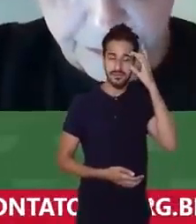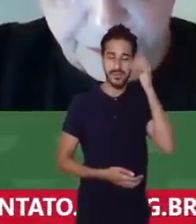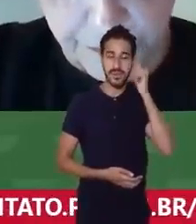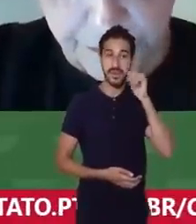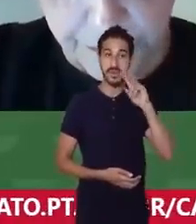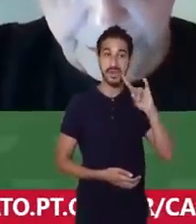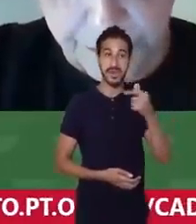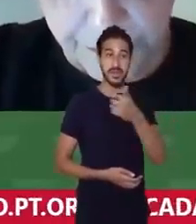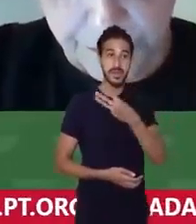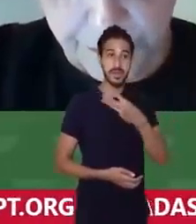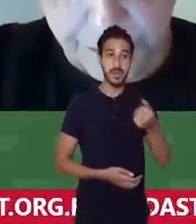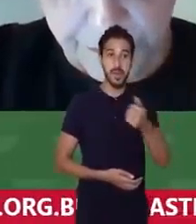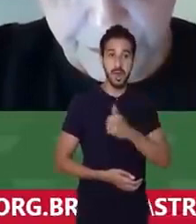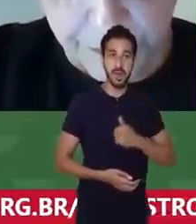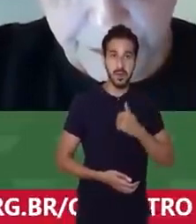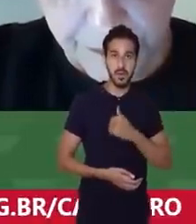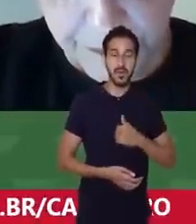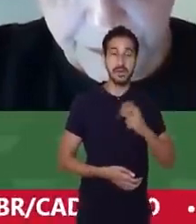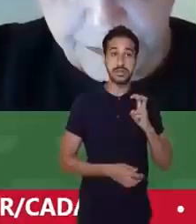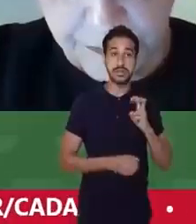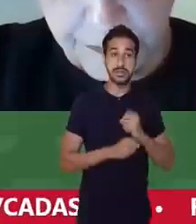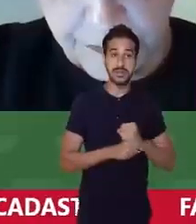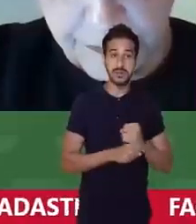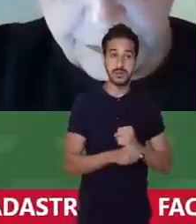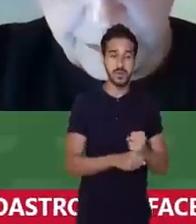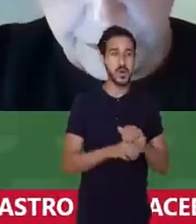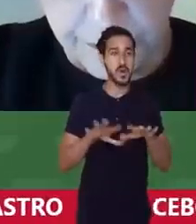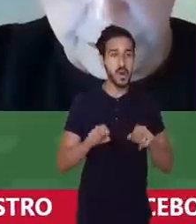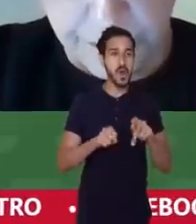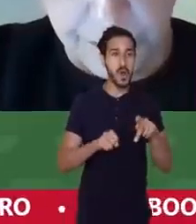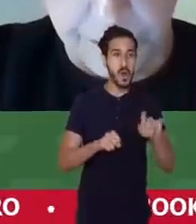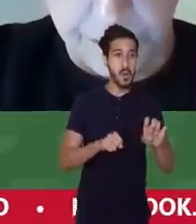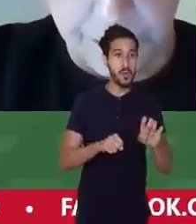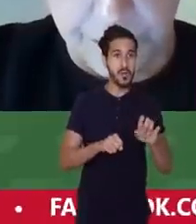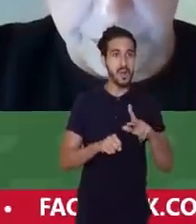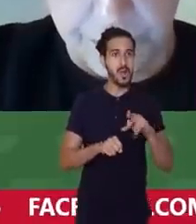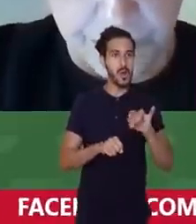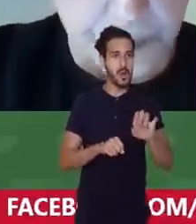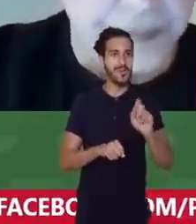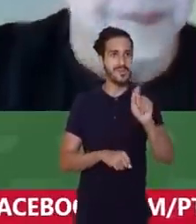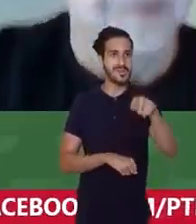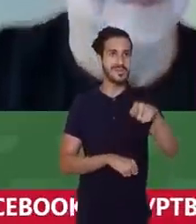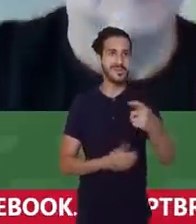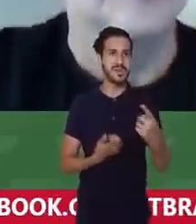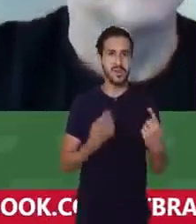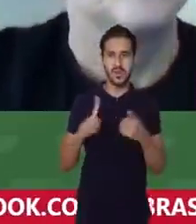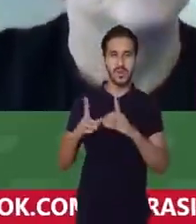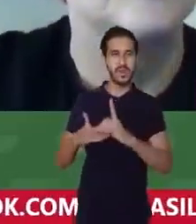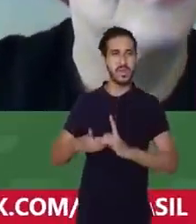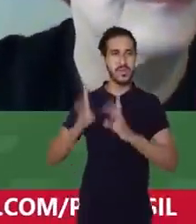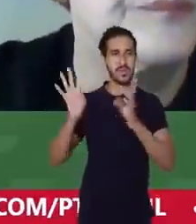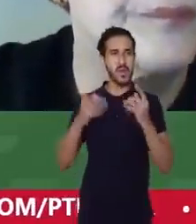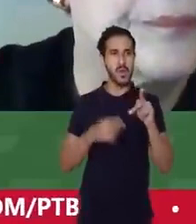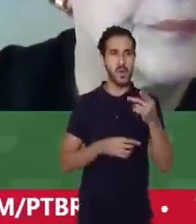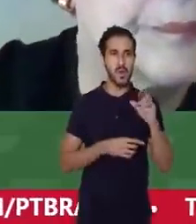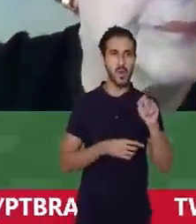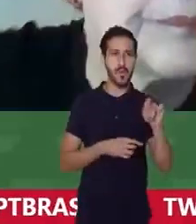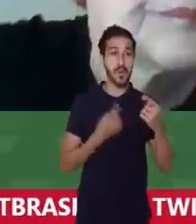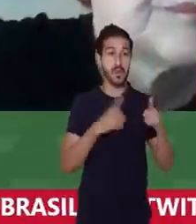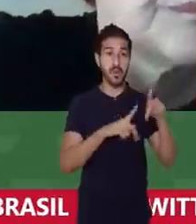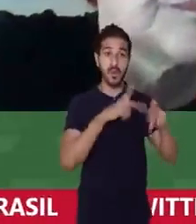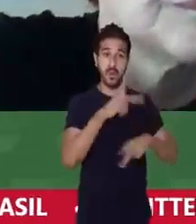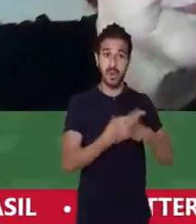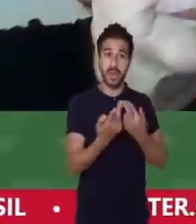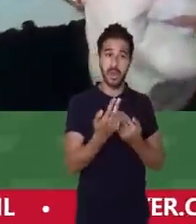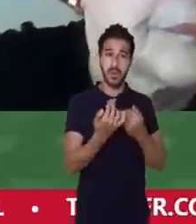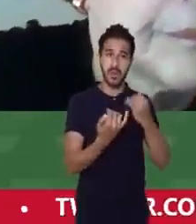dia 31 de agosto, 5 anos de golpe, e é golpe sim, golpe contra a democracia, golpe contra o povo,